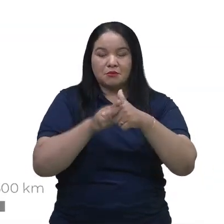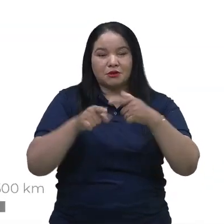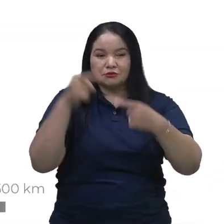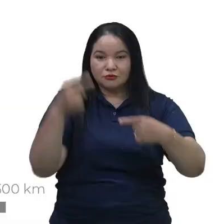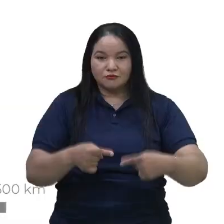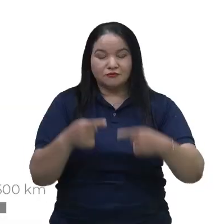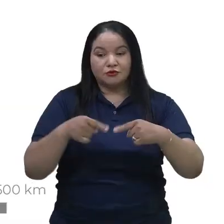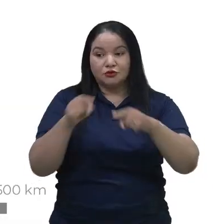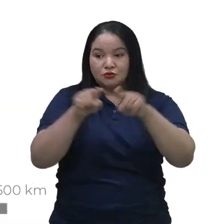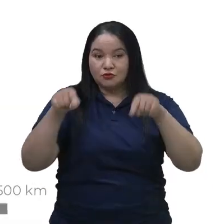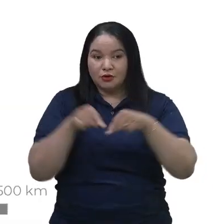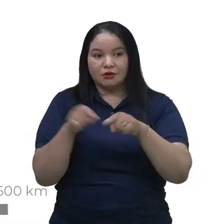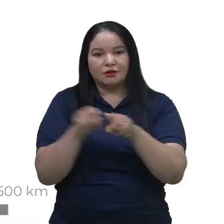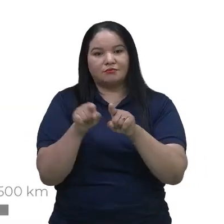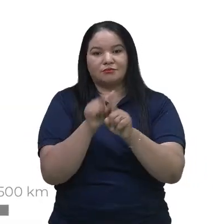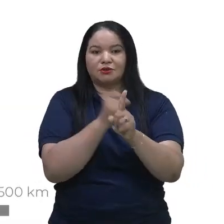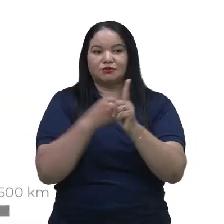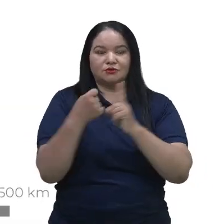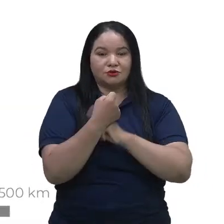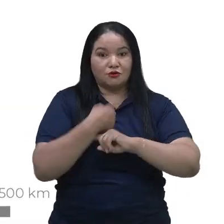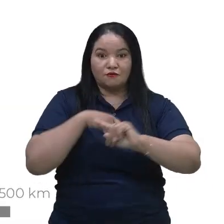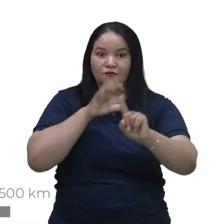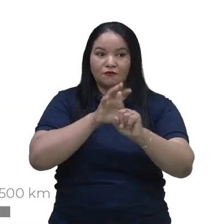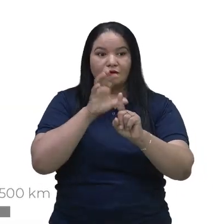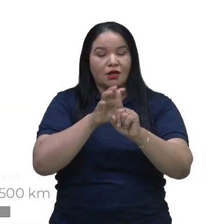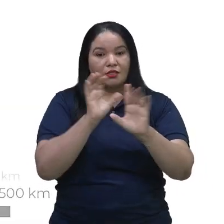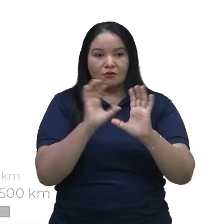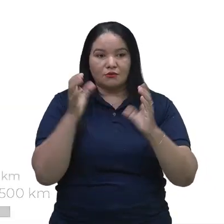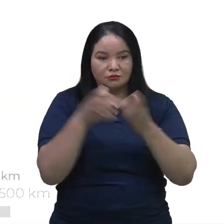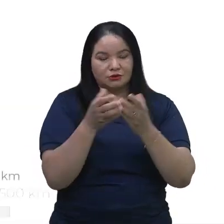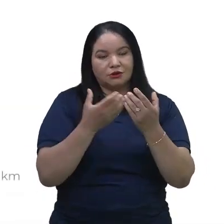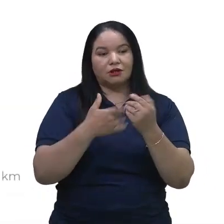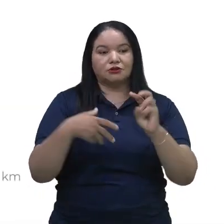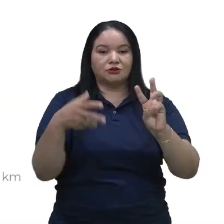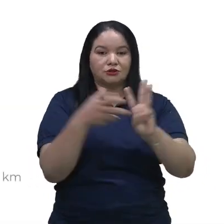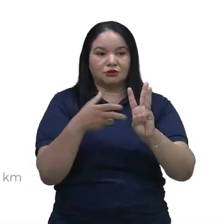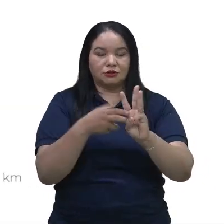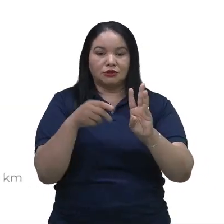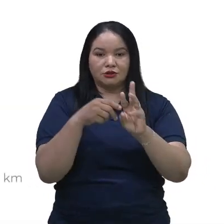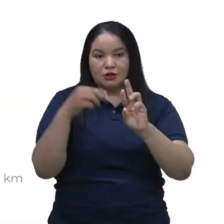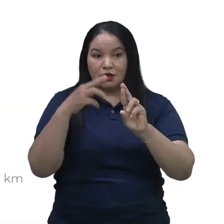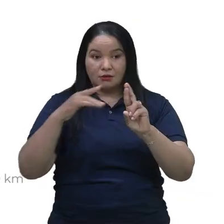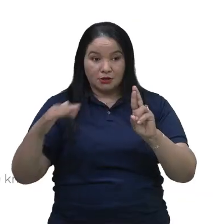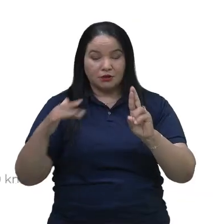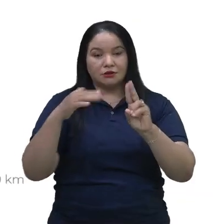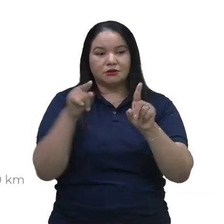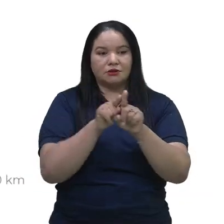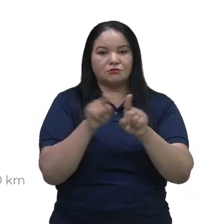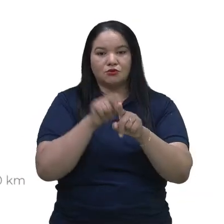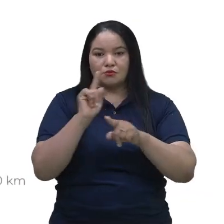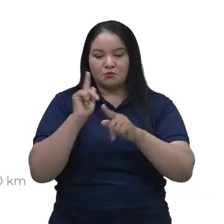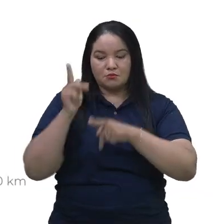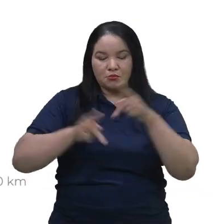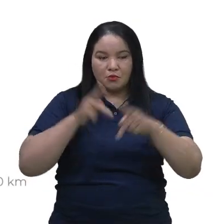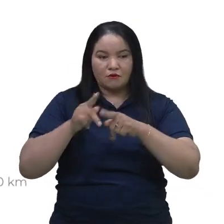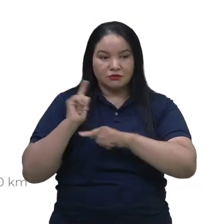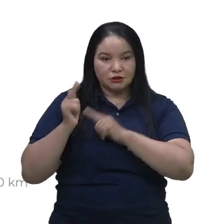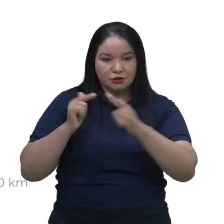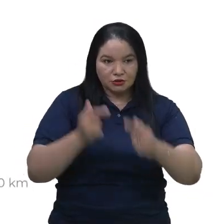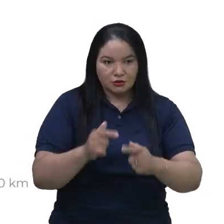fundiários e sociais que afetam diretamente comunidades indígenas, ribeirinhas e outros povos